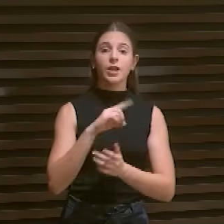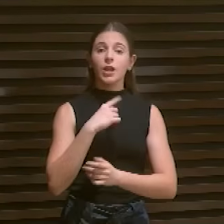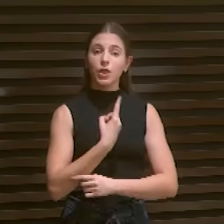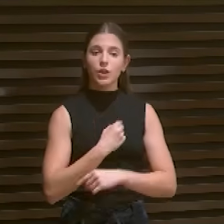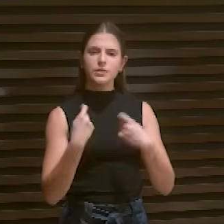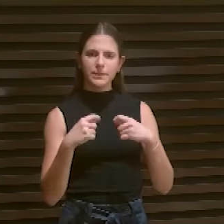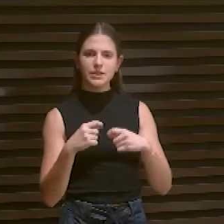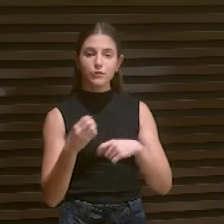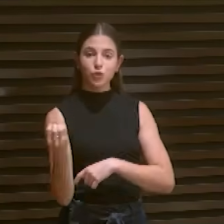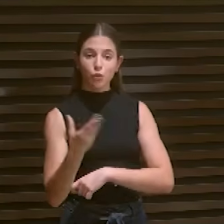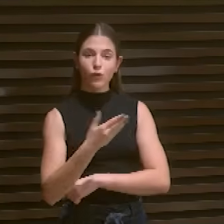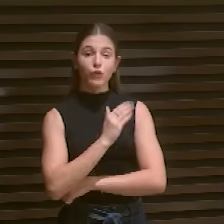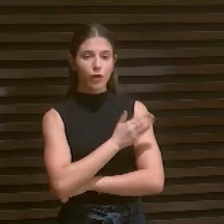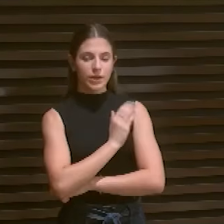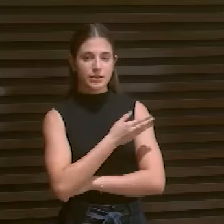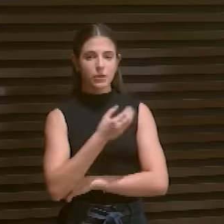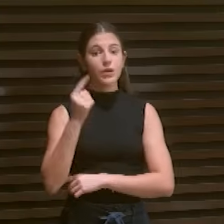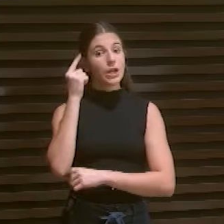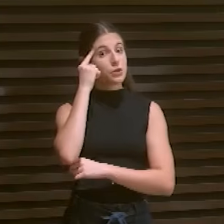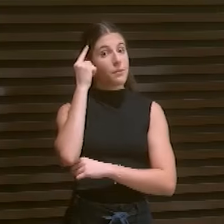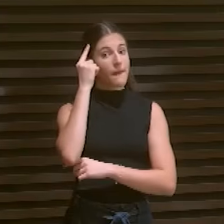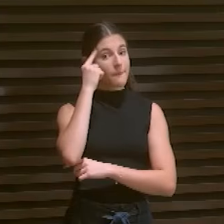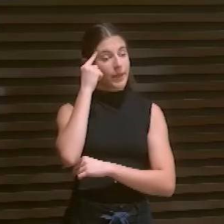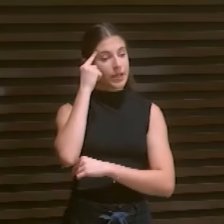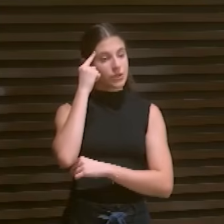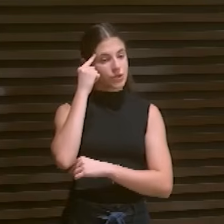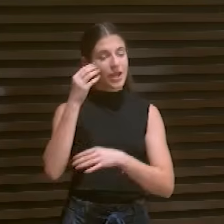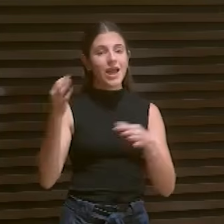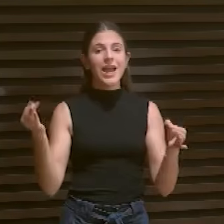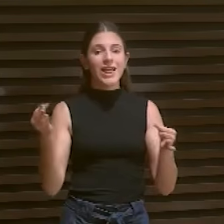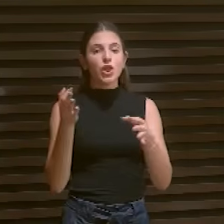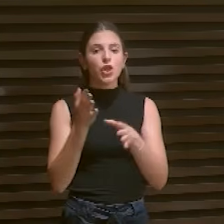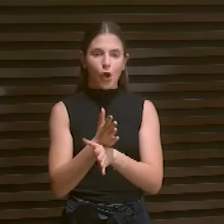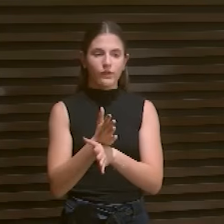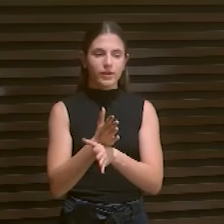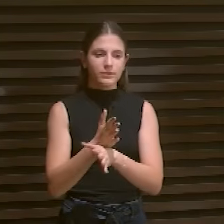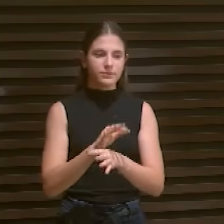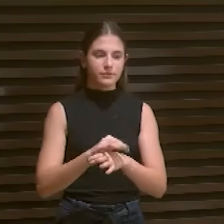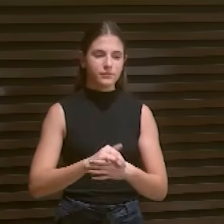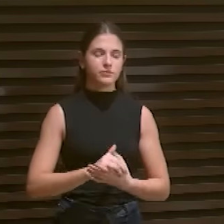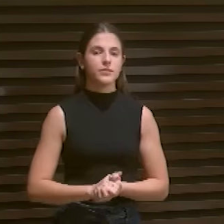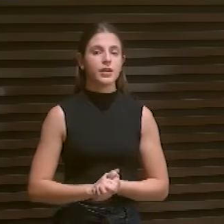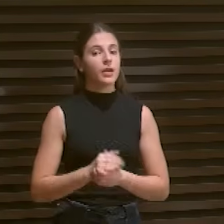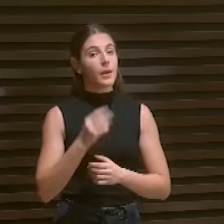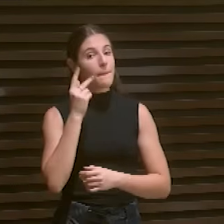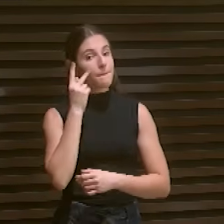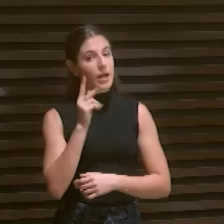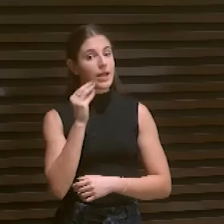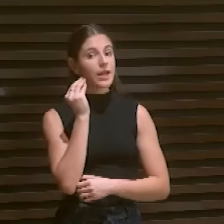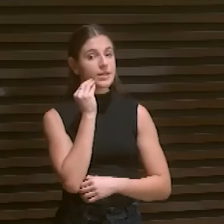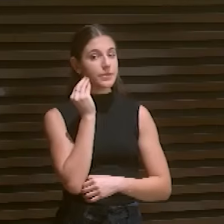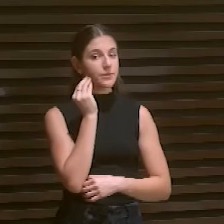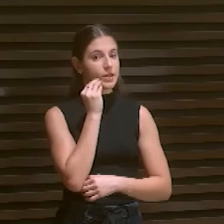de um novo coração e de uma mente renovada para experimentar o